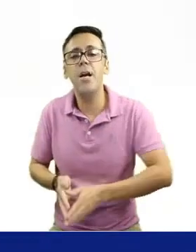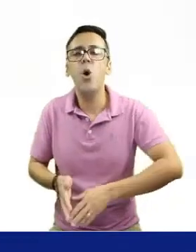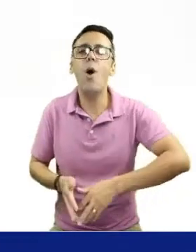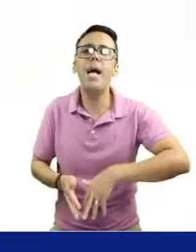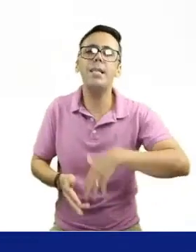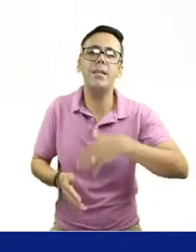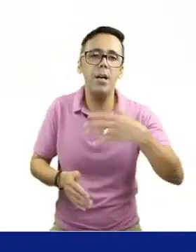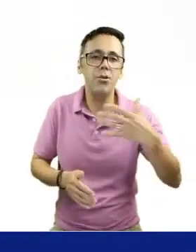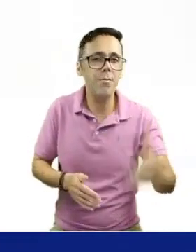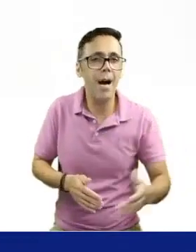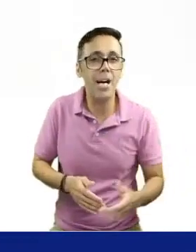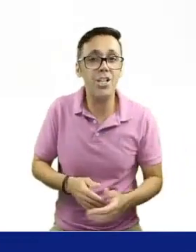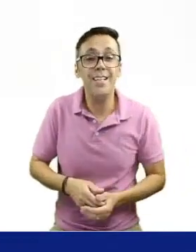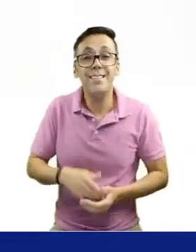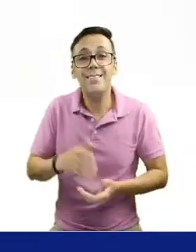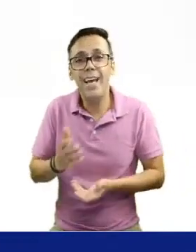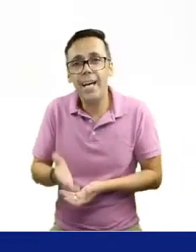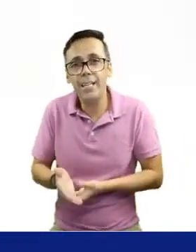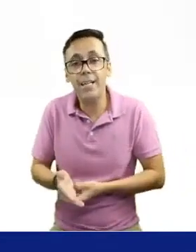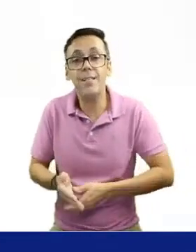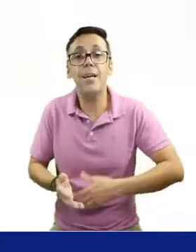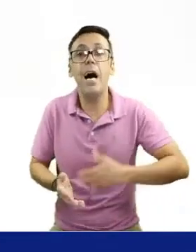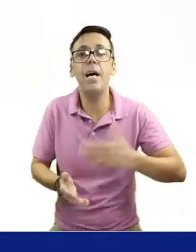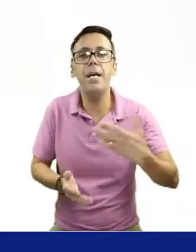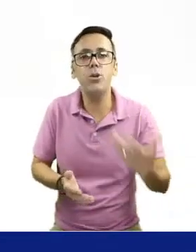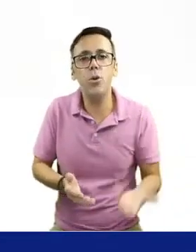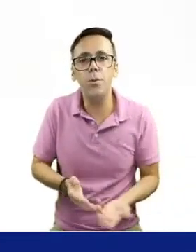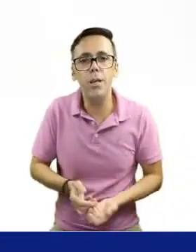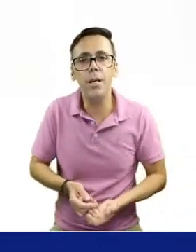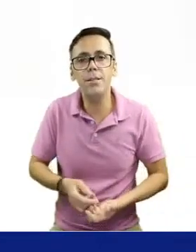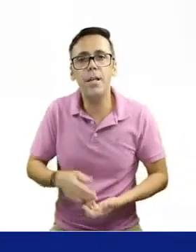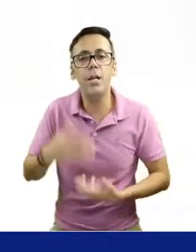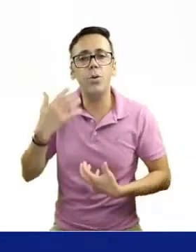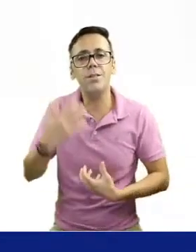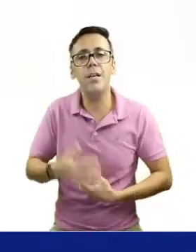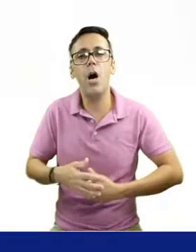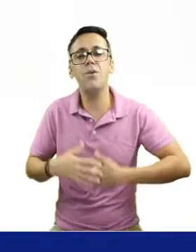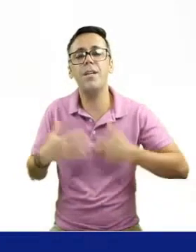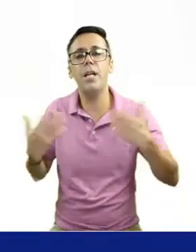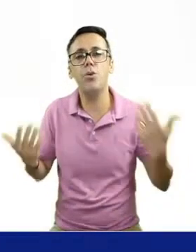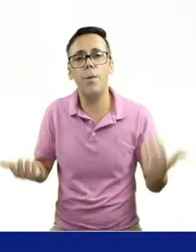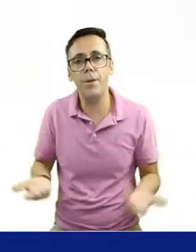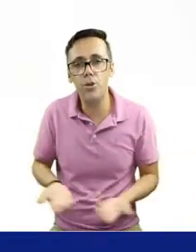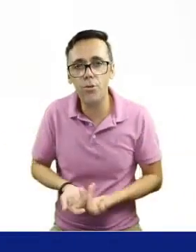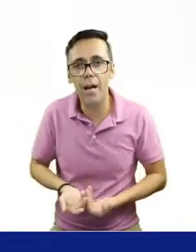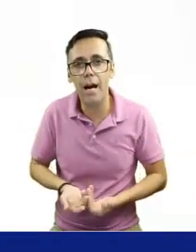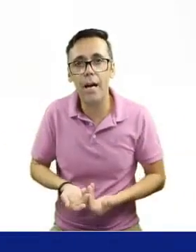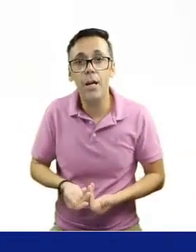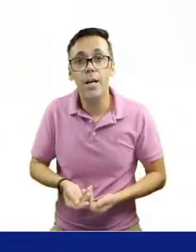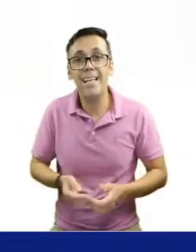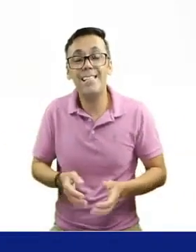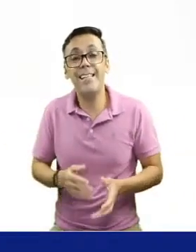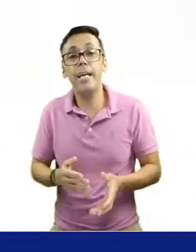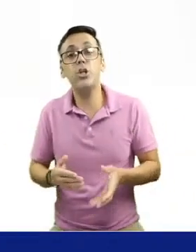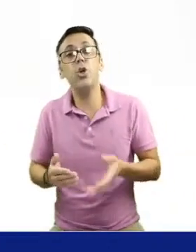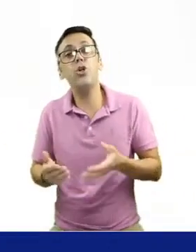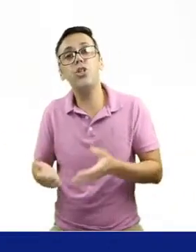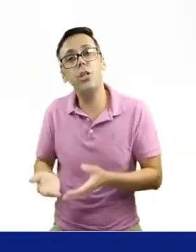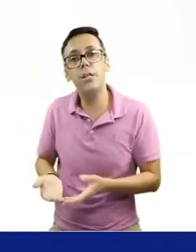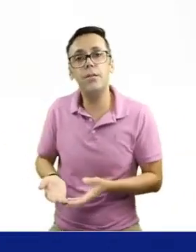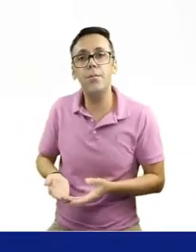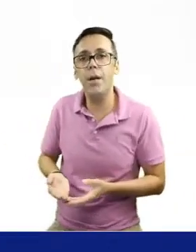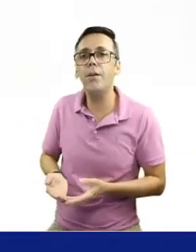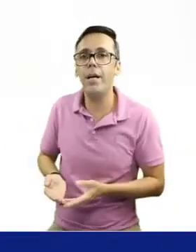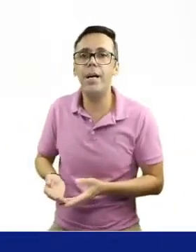amizades qualidade da imagem técnicas anatomia esqueleto axial esqueleto apendicular as